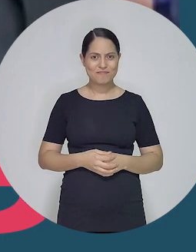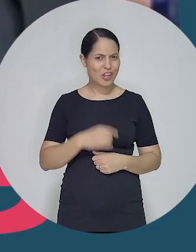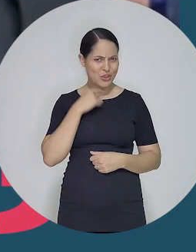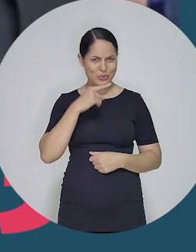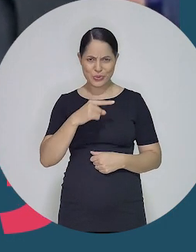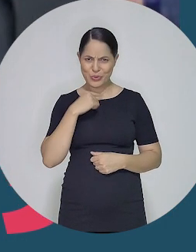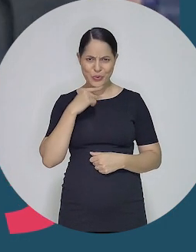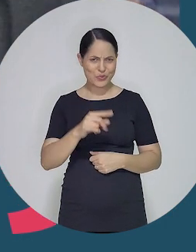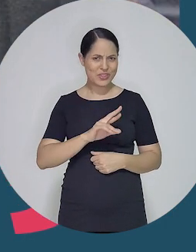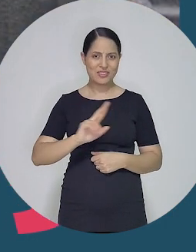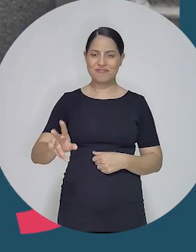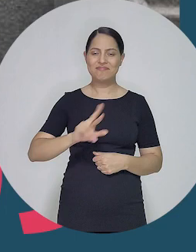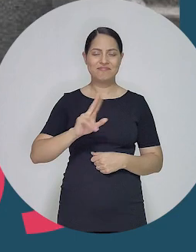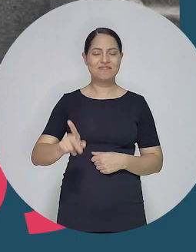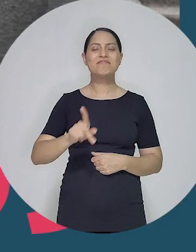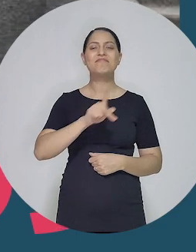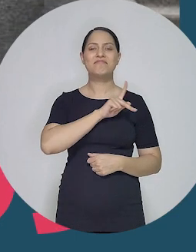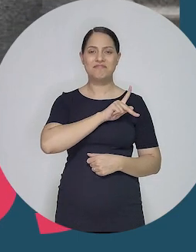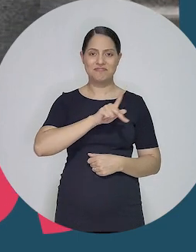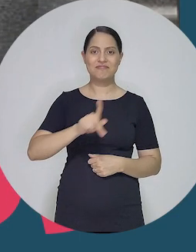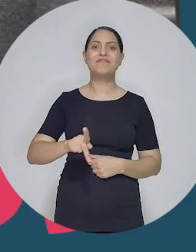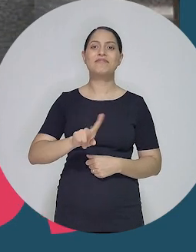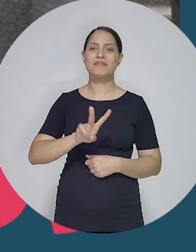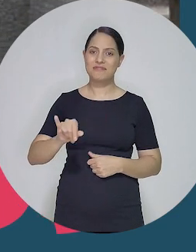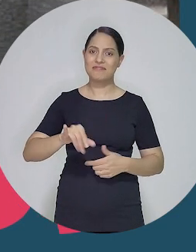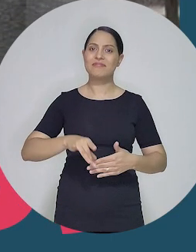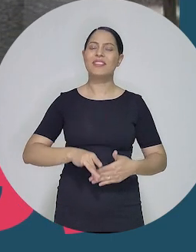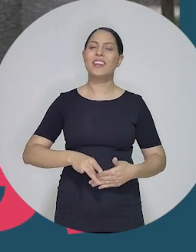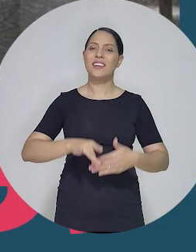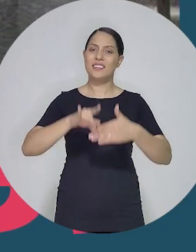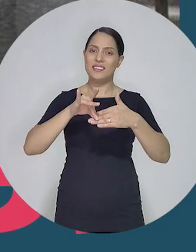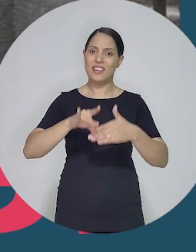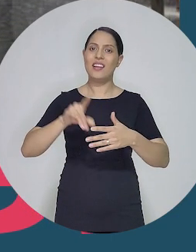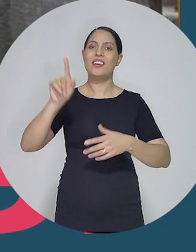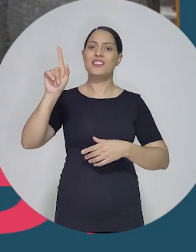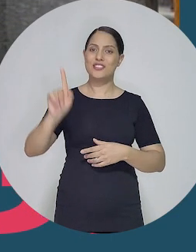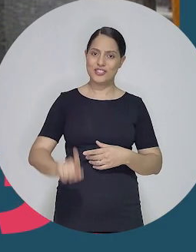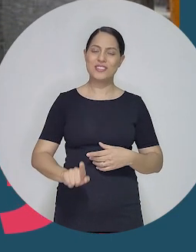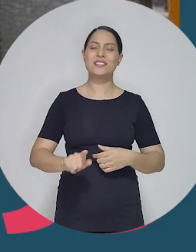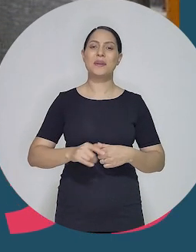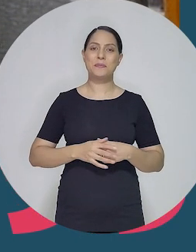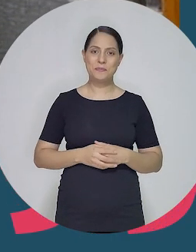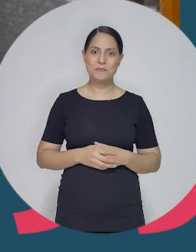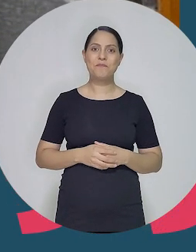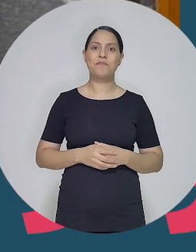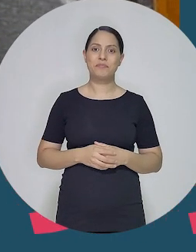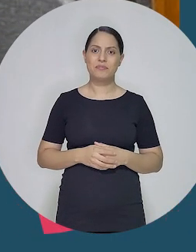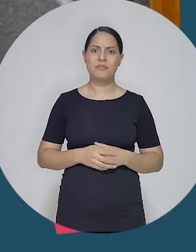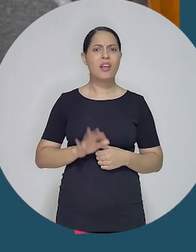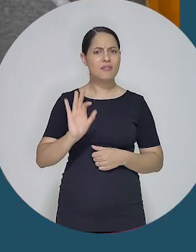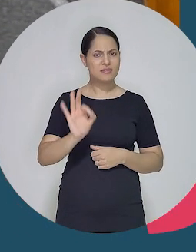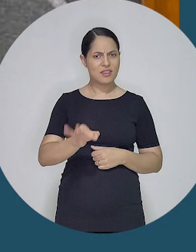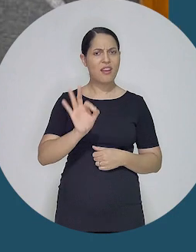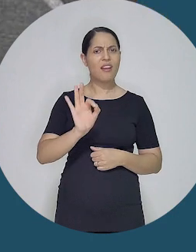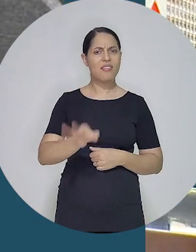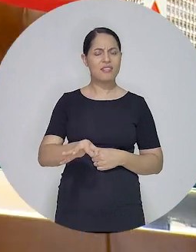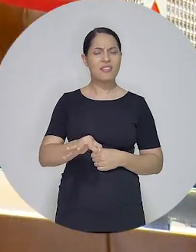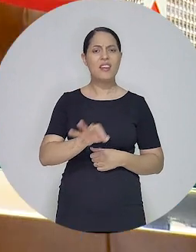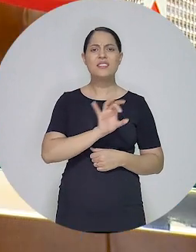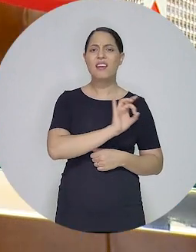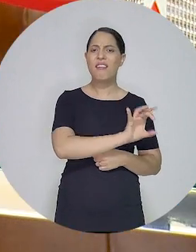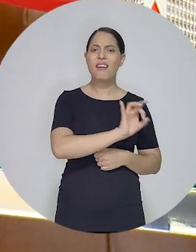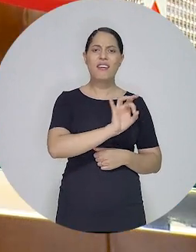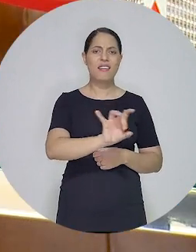cidadania. Sem dúvida alguma, os presidentes da entidade, ao liderarem as gestões respectivas,